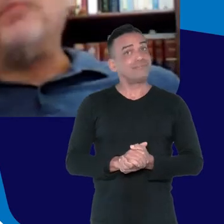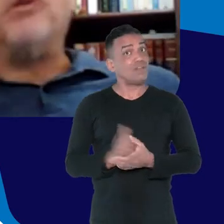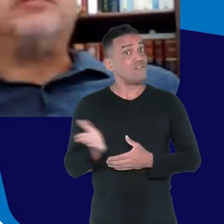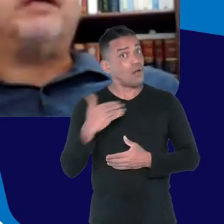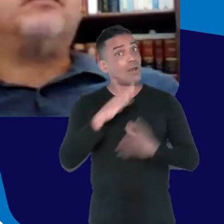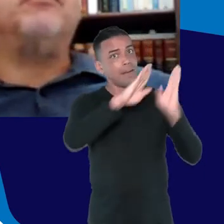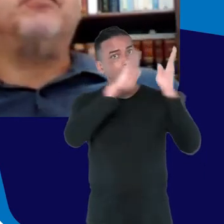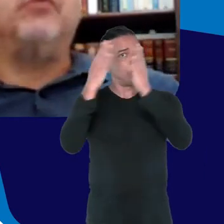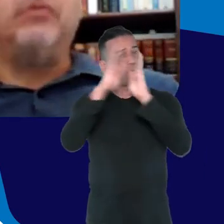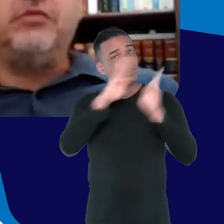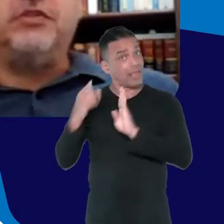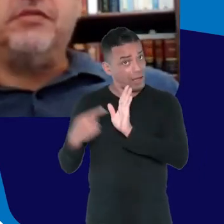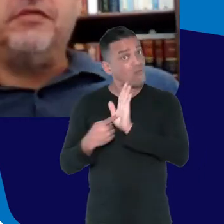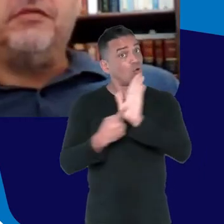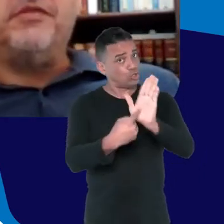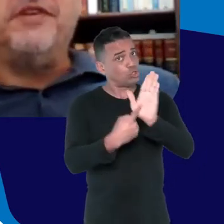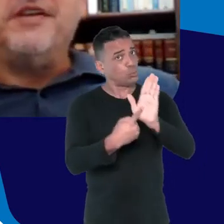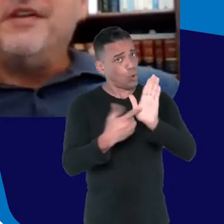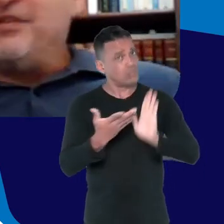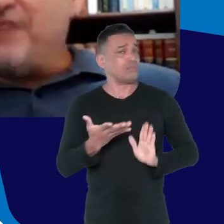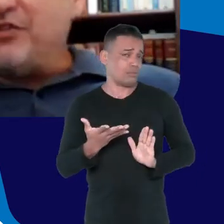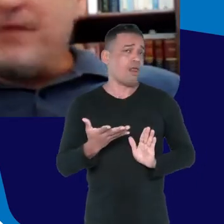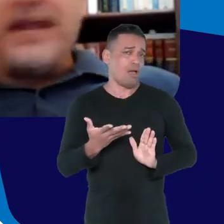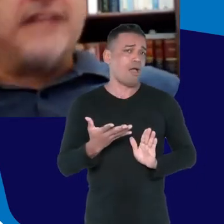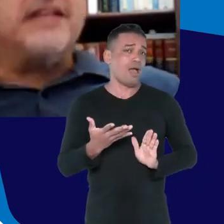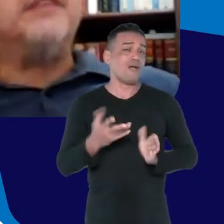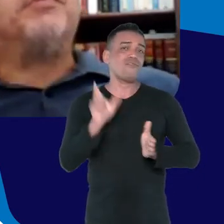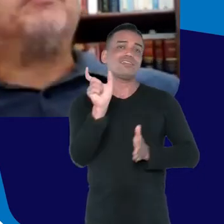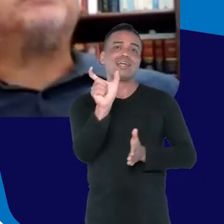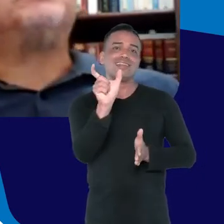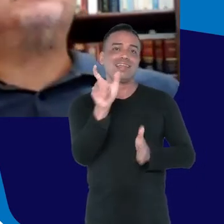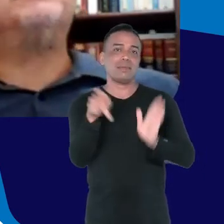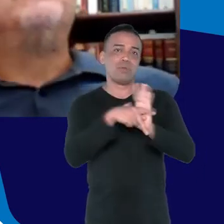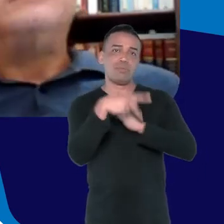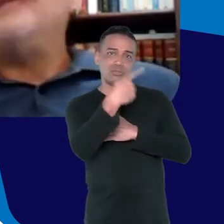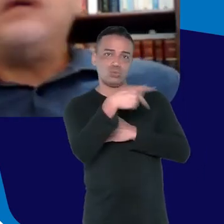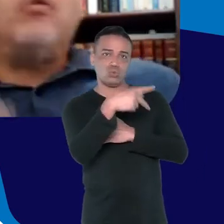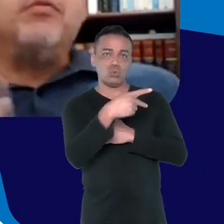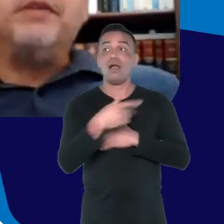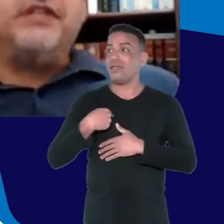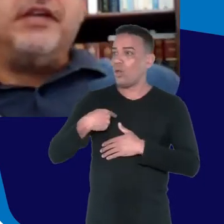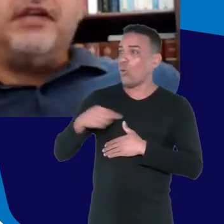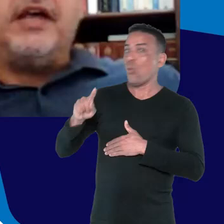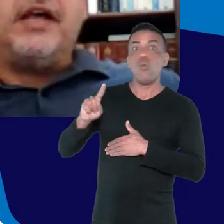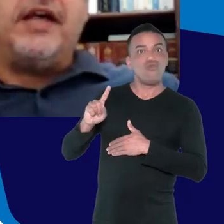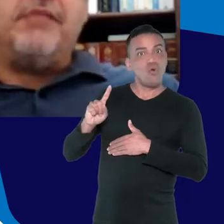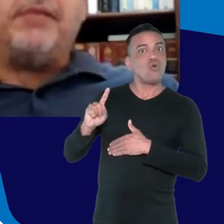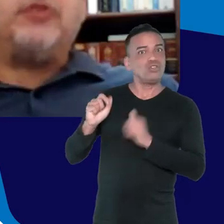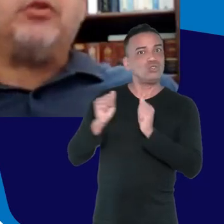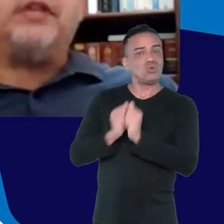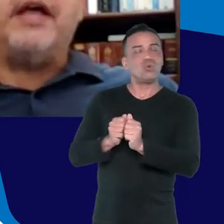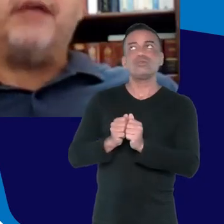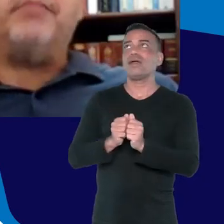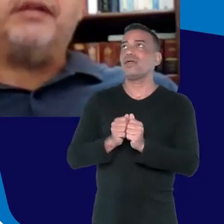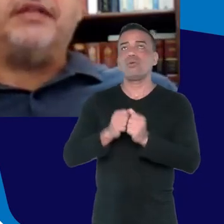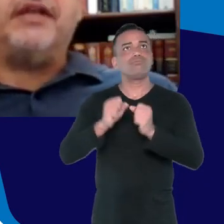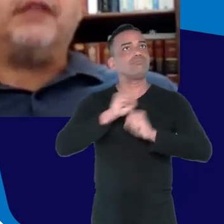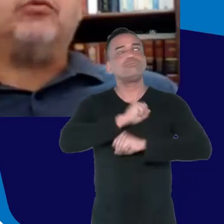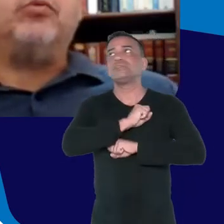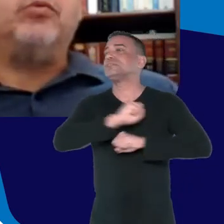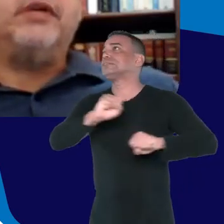lá na biblioteca que eu vou te fazer uma carteirinha para você. E aí eu comecei a me apaixonar